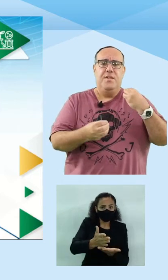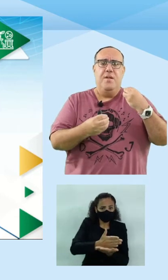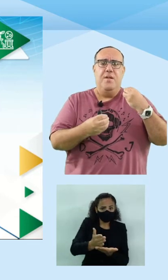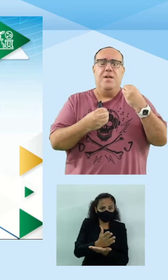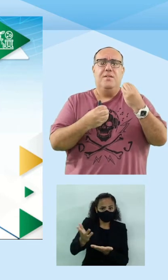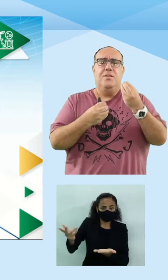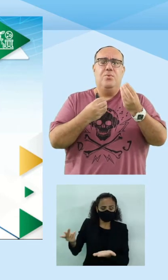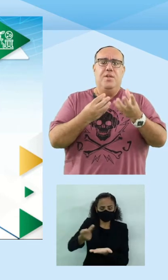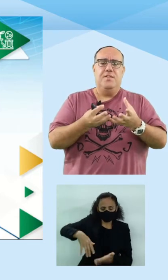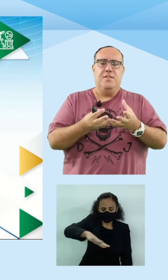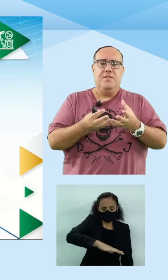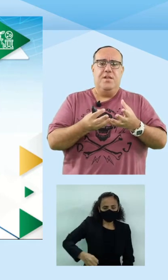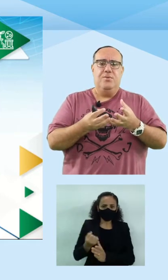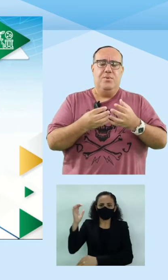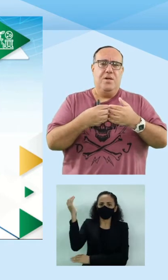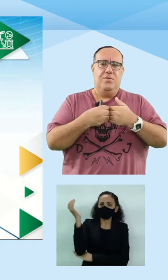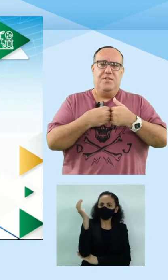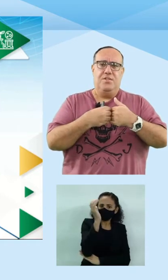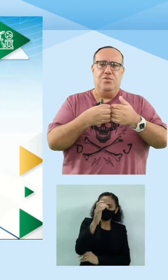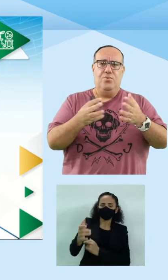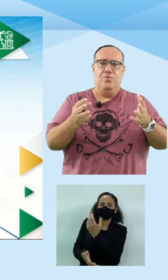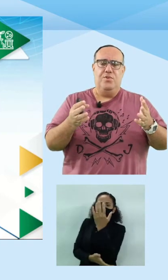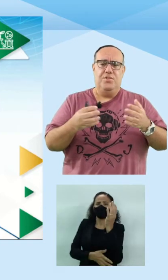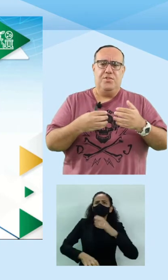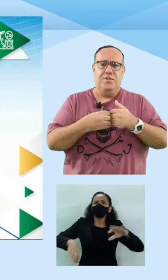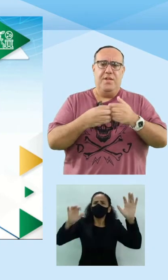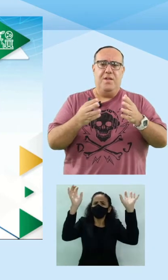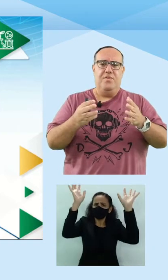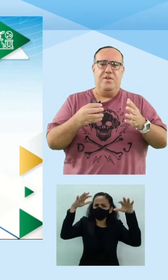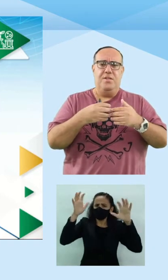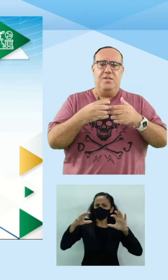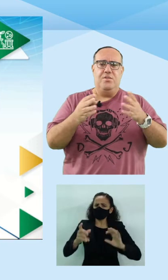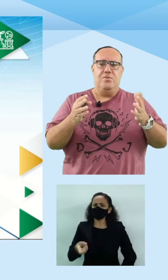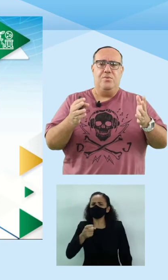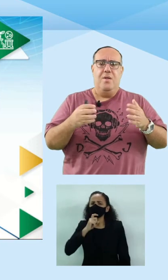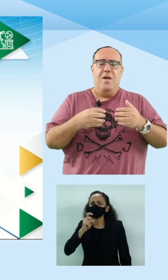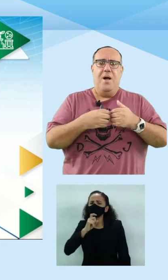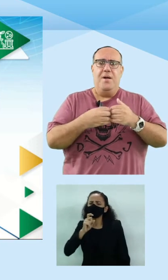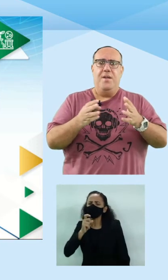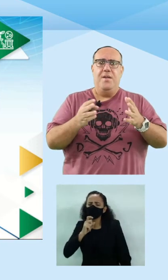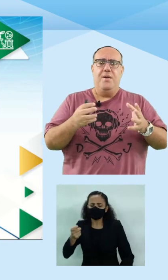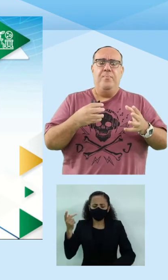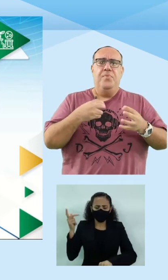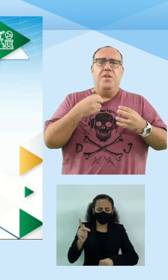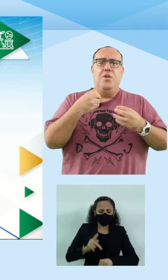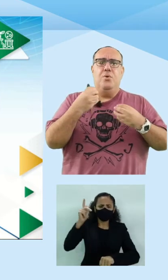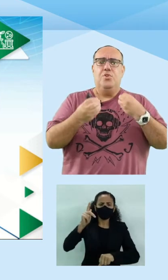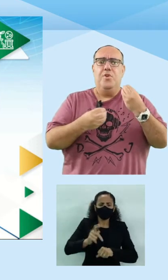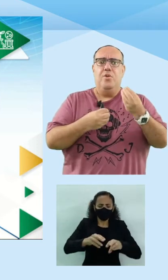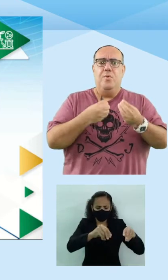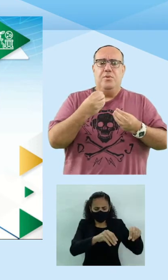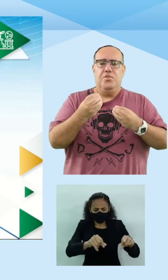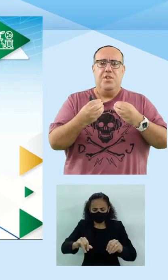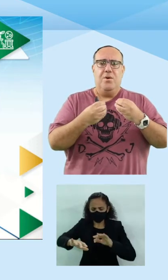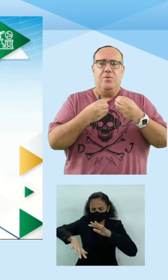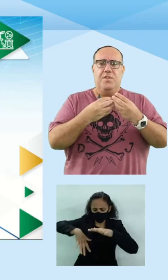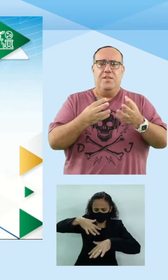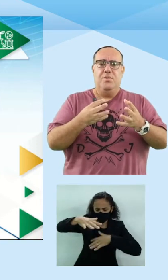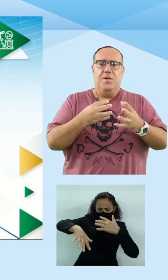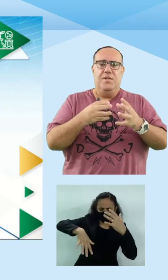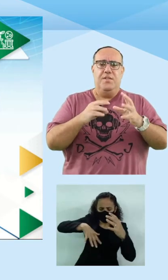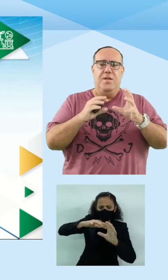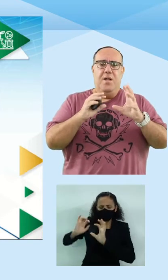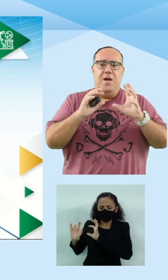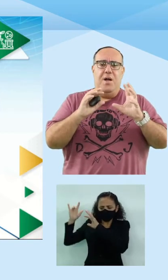acontecem na natureza, tá certo? Que acontecem chuvas, neve, granizo, areia e outros fenômenos que